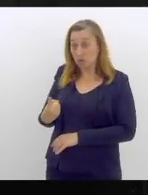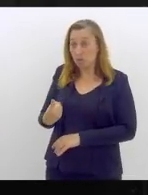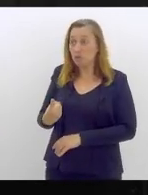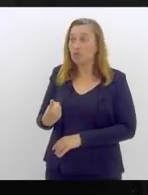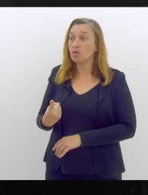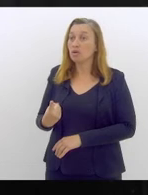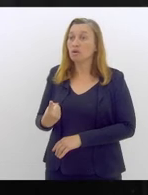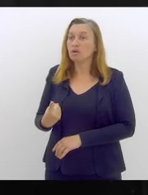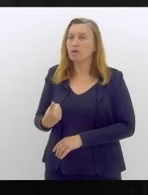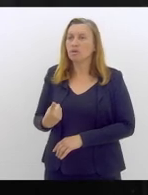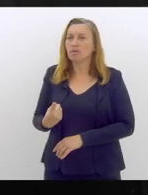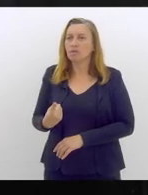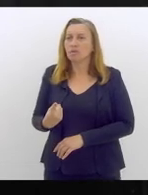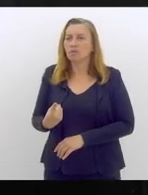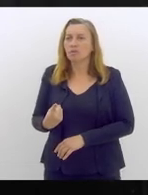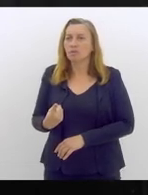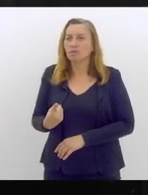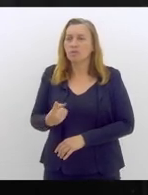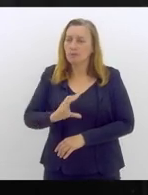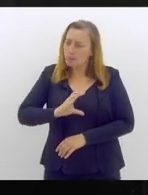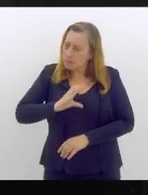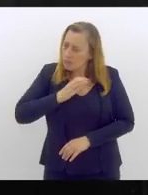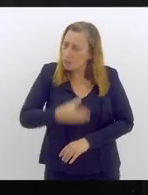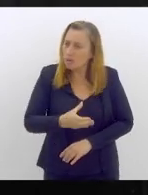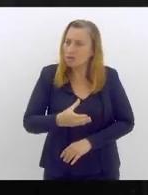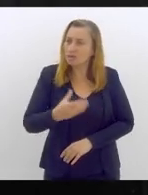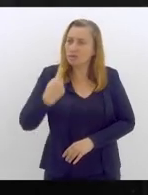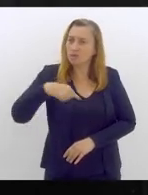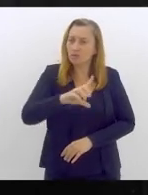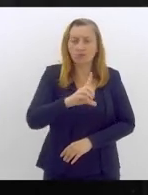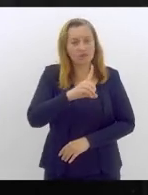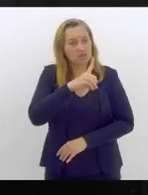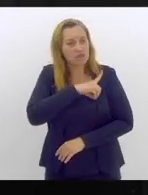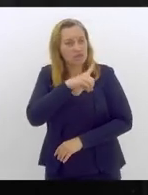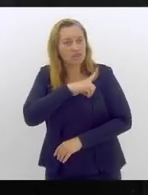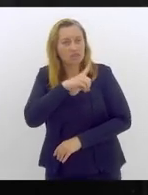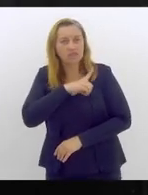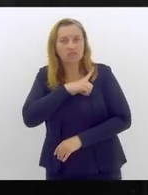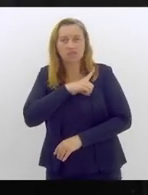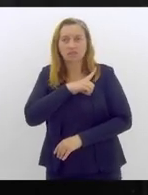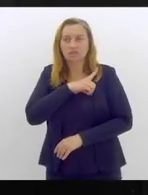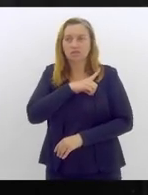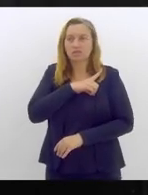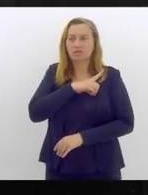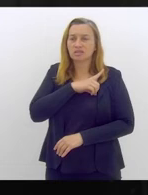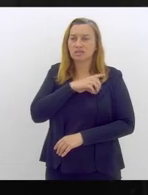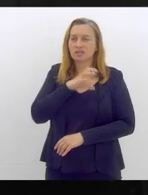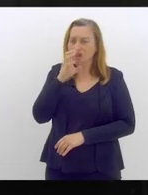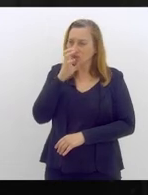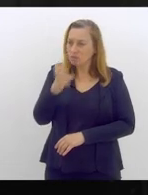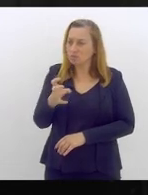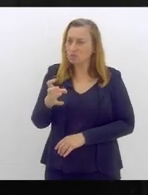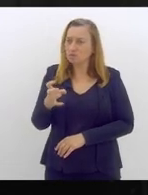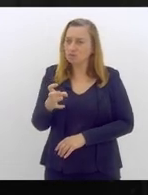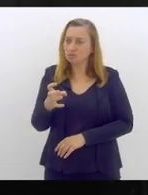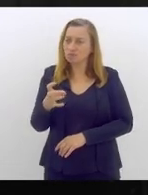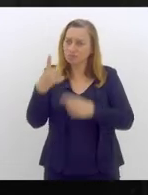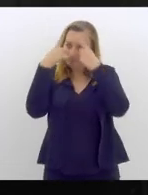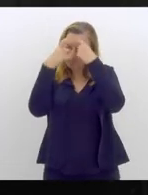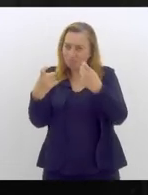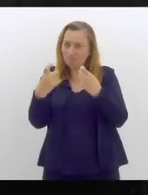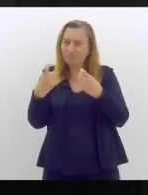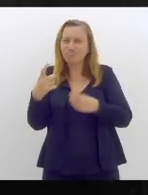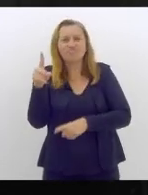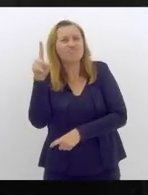conhecimento corajosamente foi uma delegacia e fez a denúncia das agressões isso é